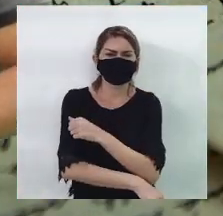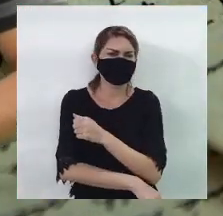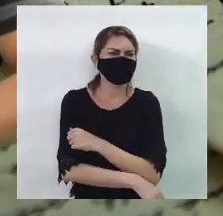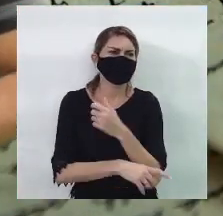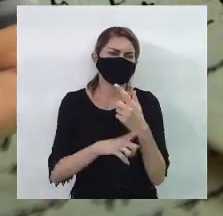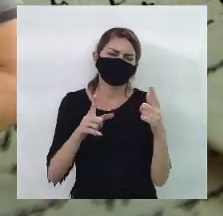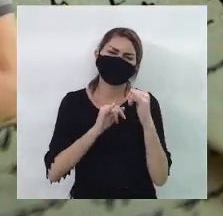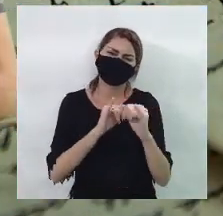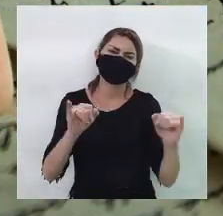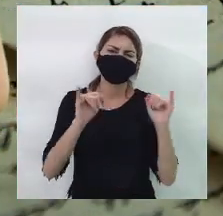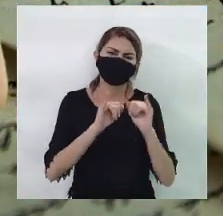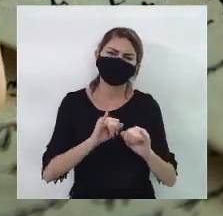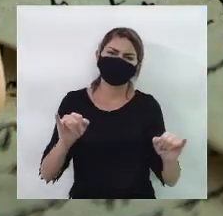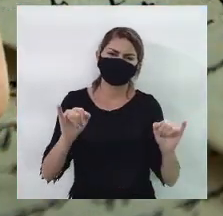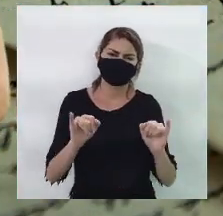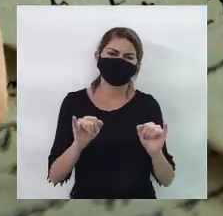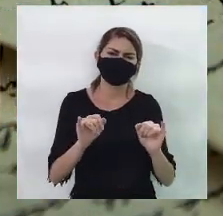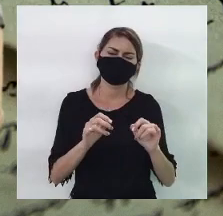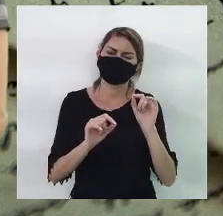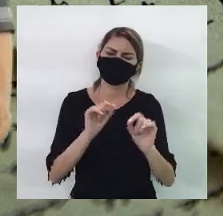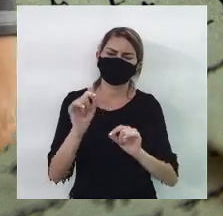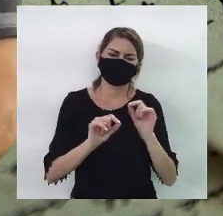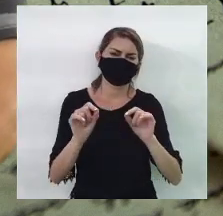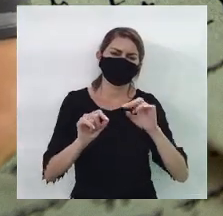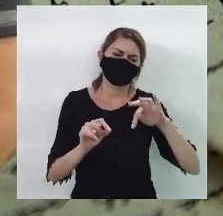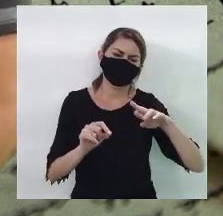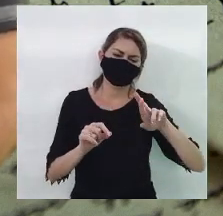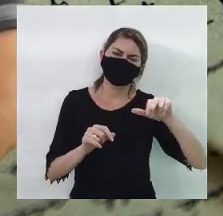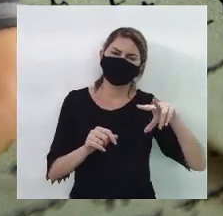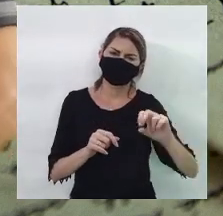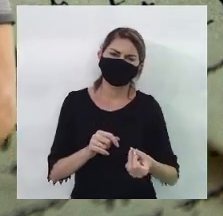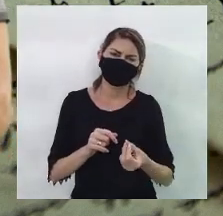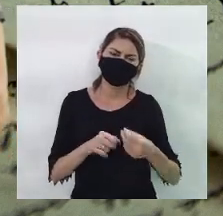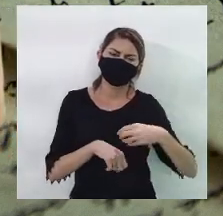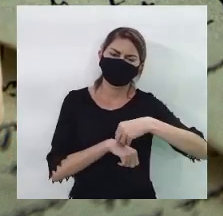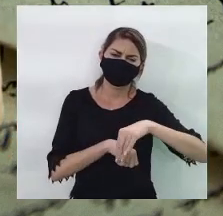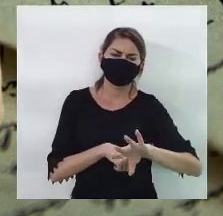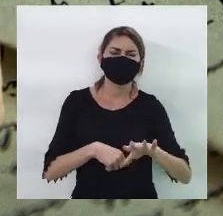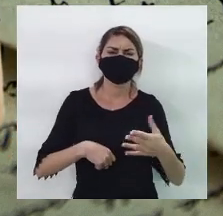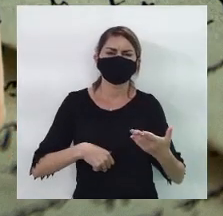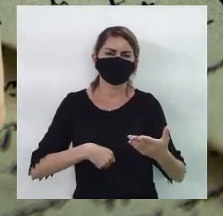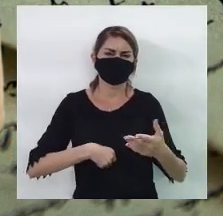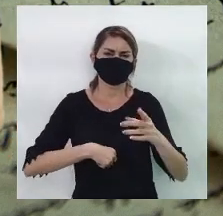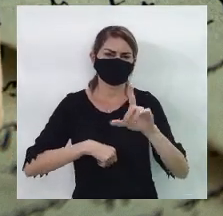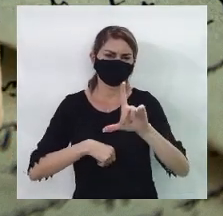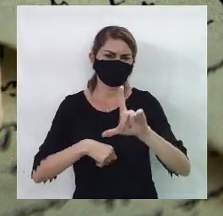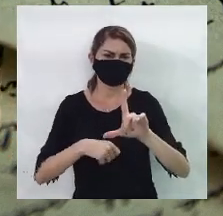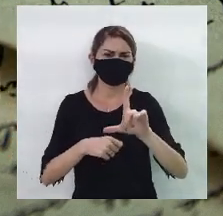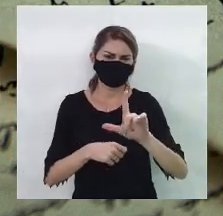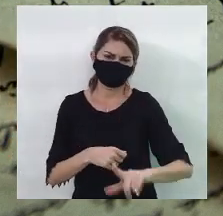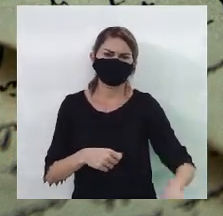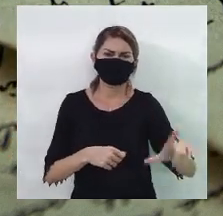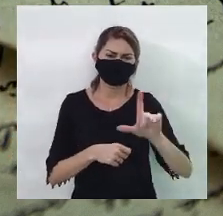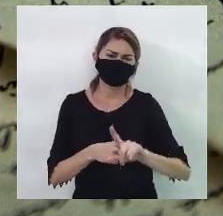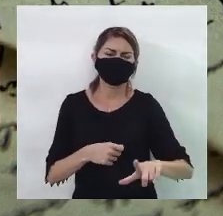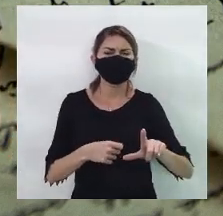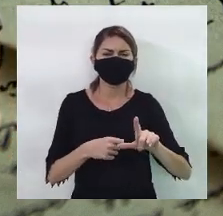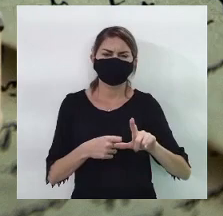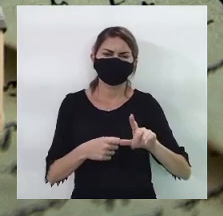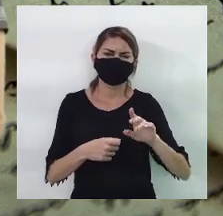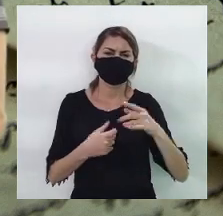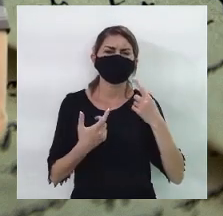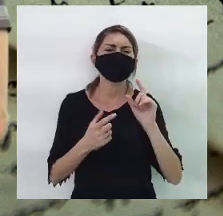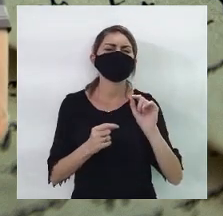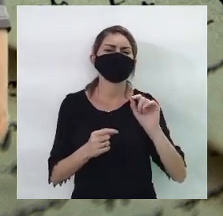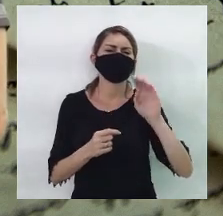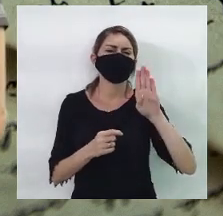aliás, informar o nosso estudante que Os Rios Turvos trata de forma literária da vida de Bento Teixeira. Quem